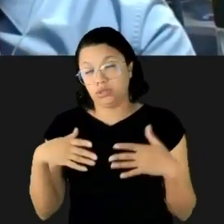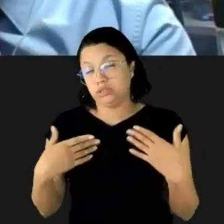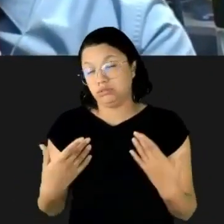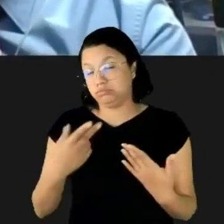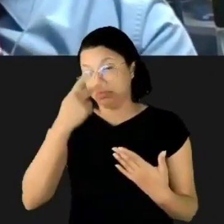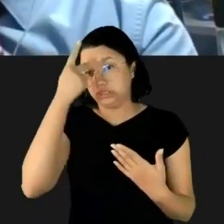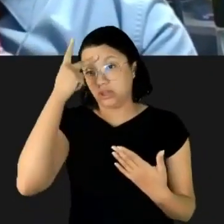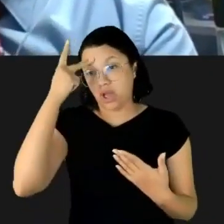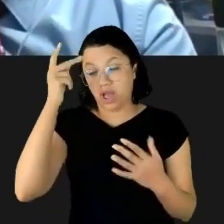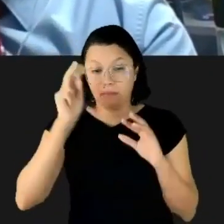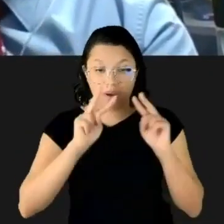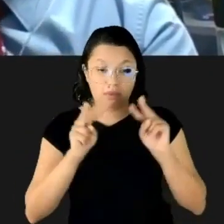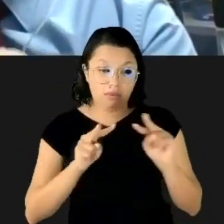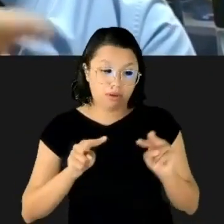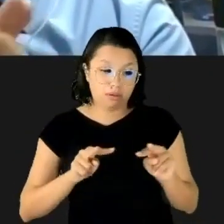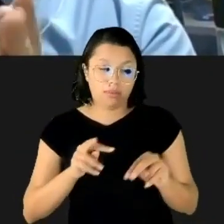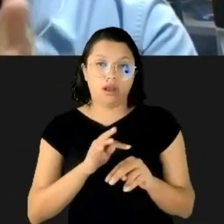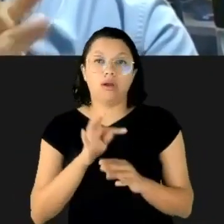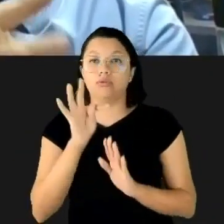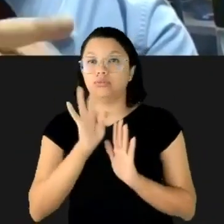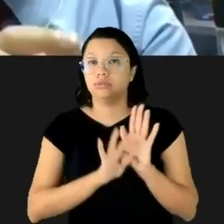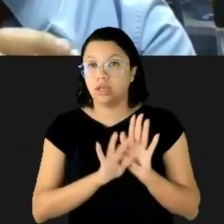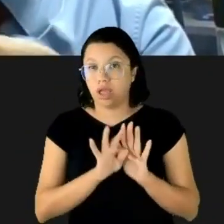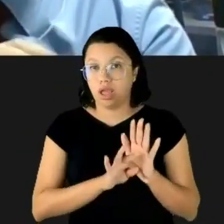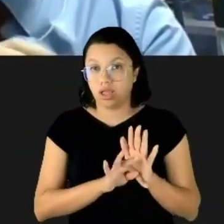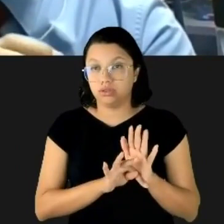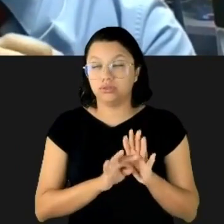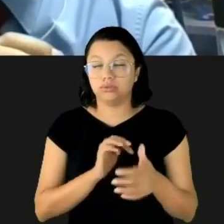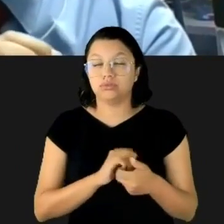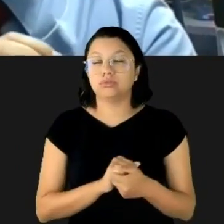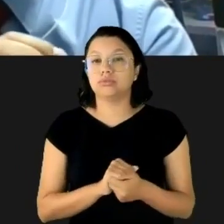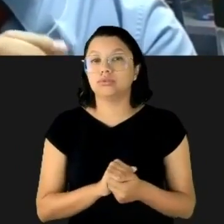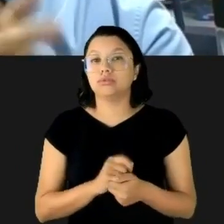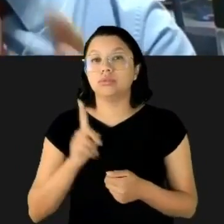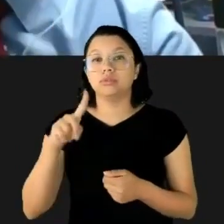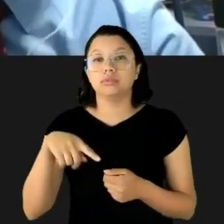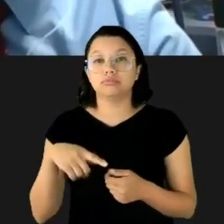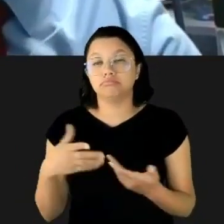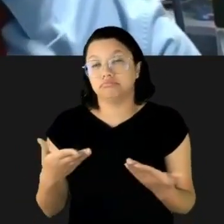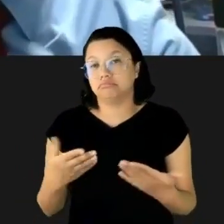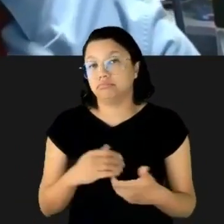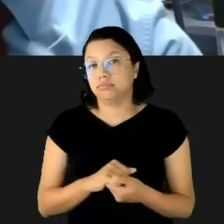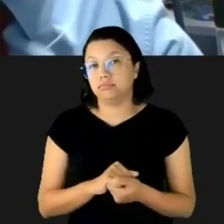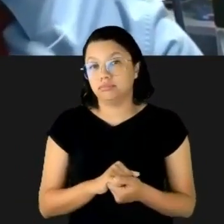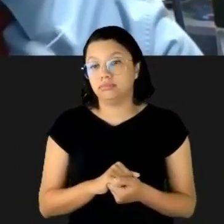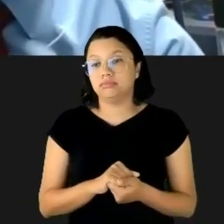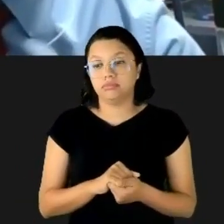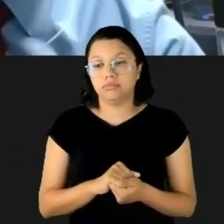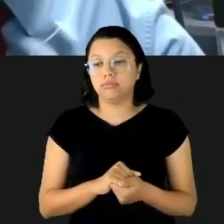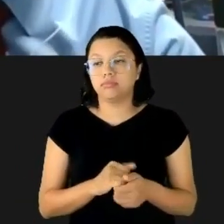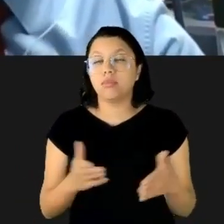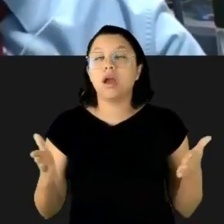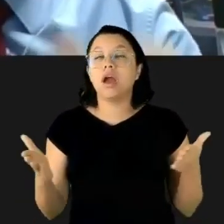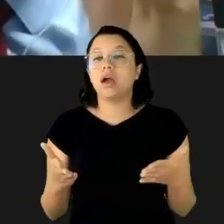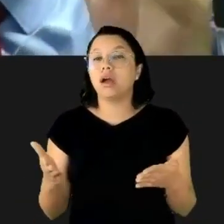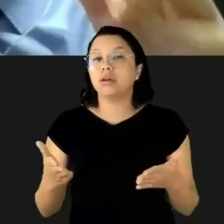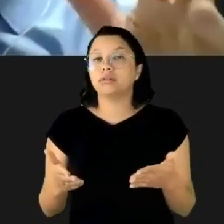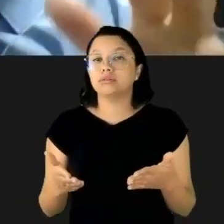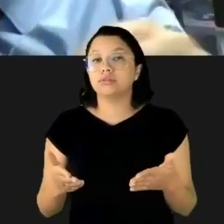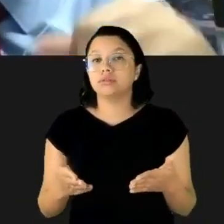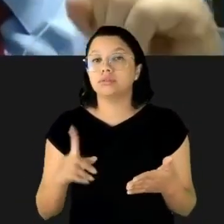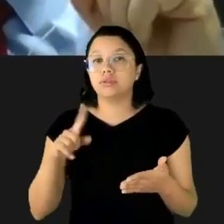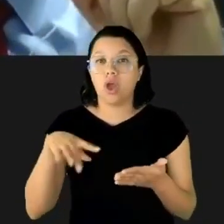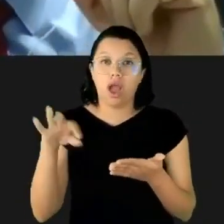editor de texto onde as tarefas que tem edição de minutas são possíveis e aqui estão